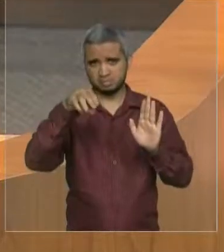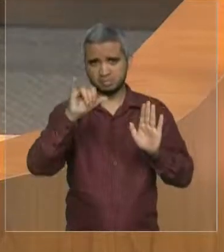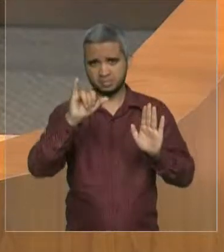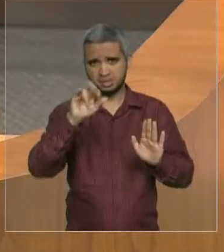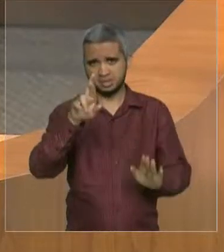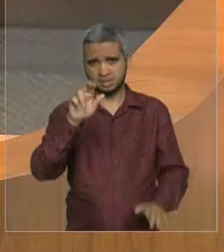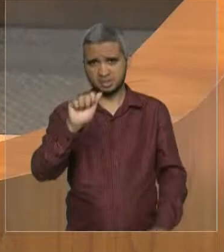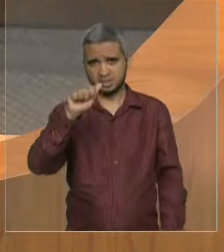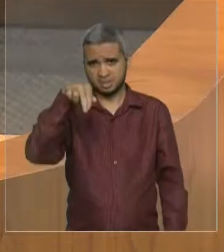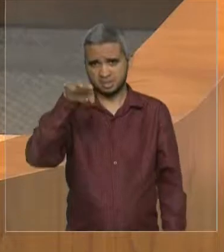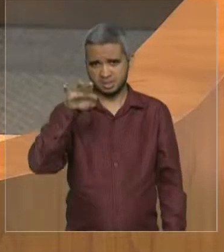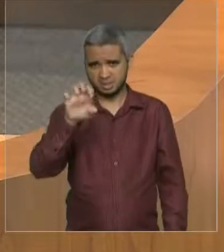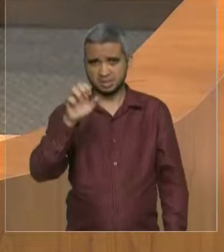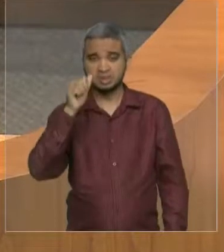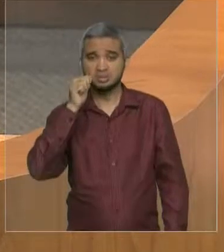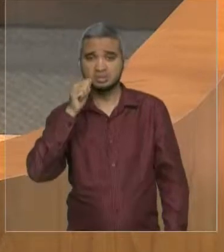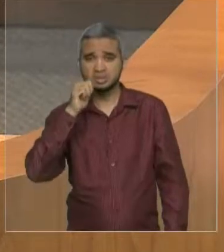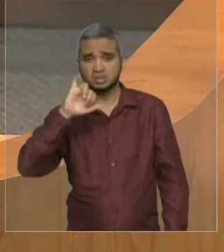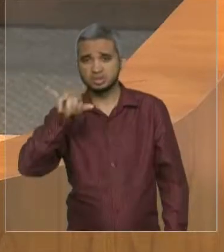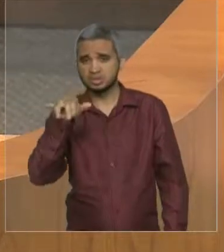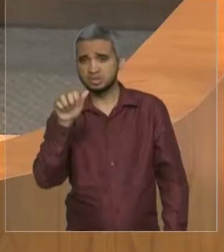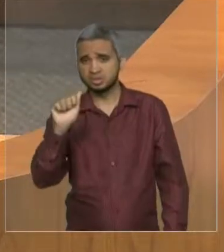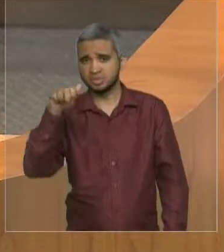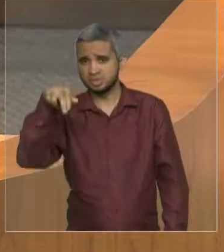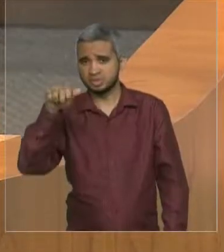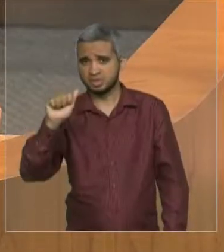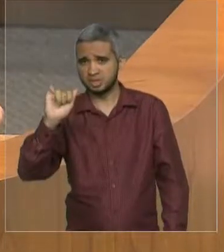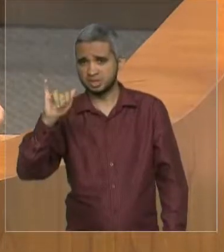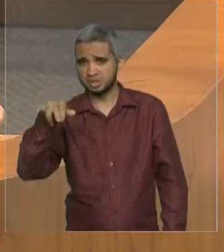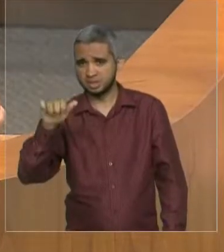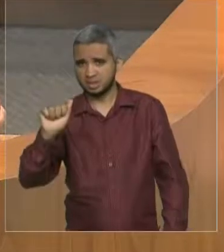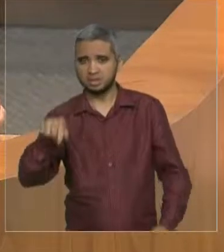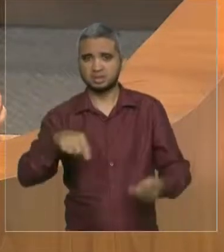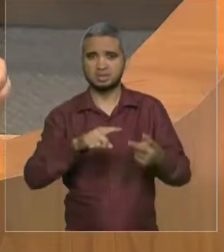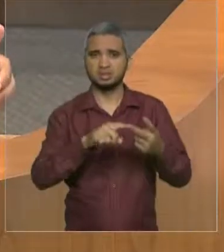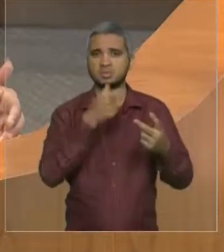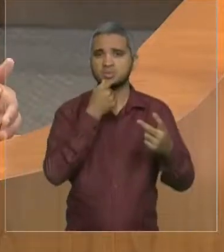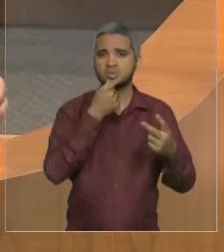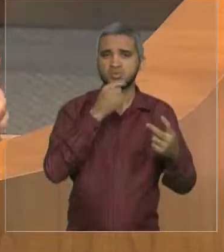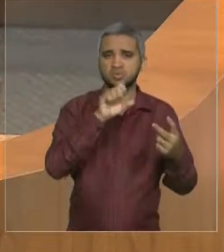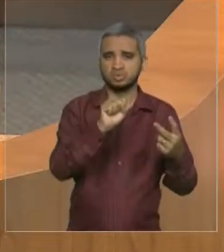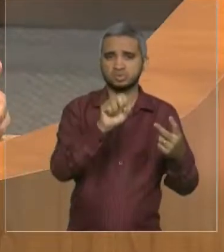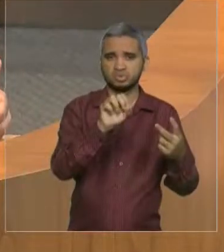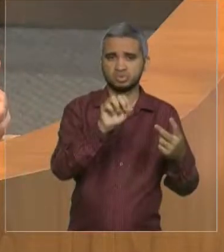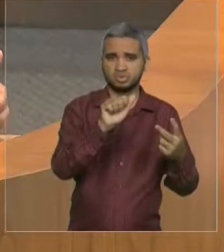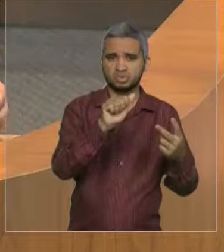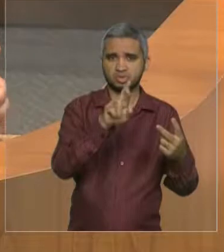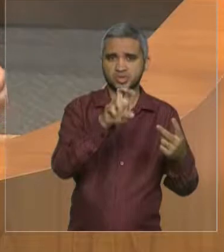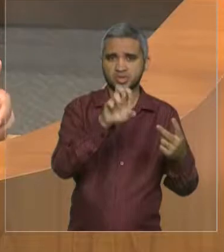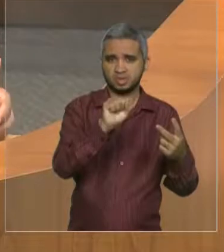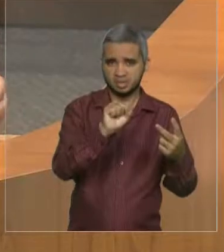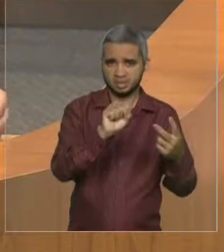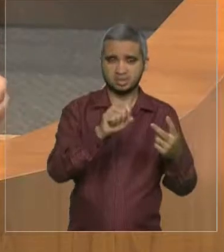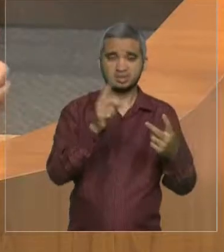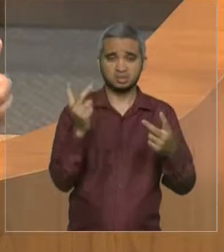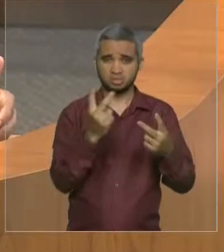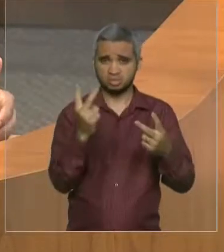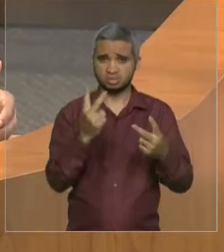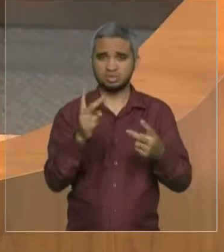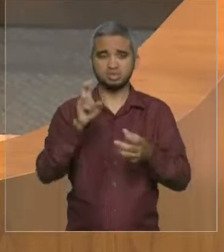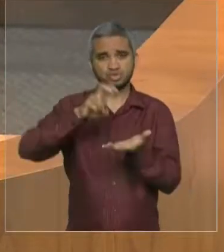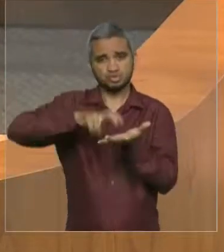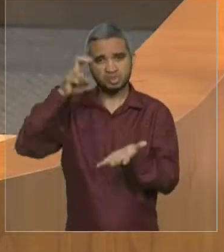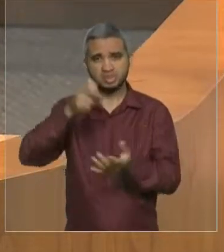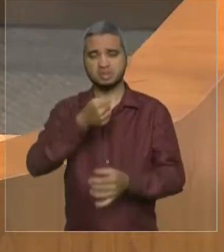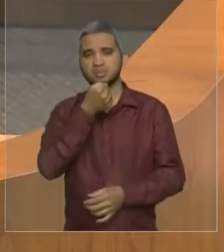Janaína Bordalo e pelo jornalista Soares Júnior. Fazendo destaque para matérias de relevância e